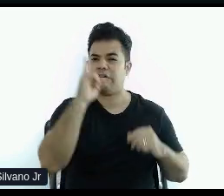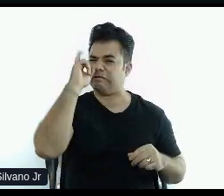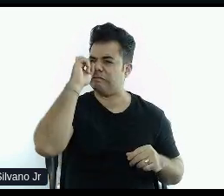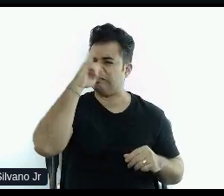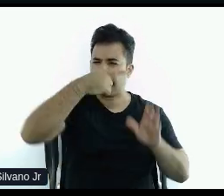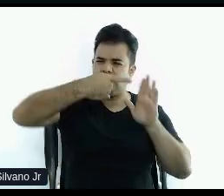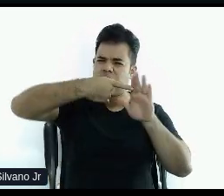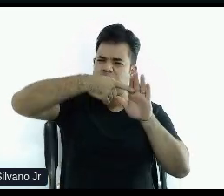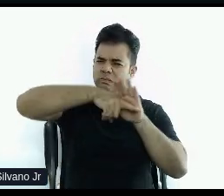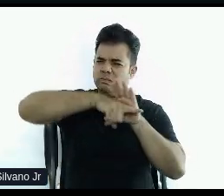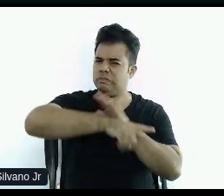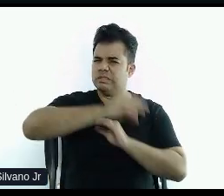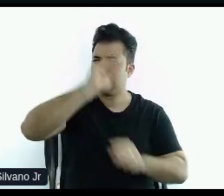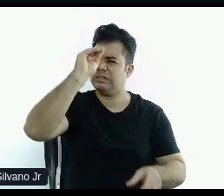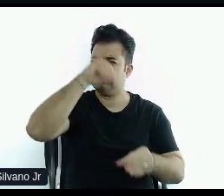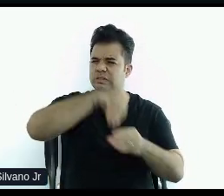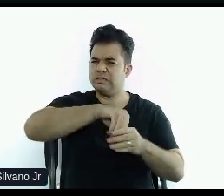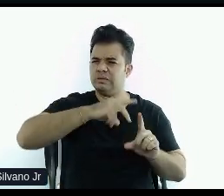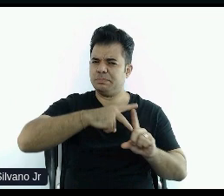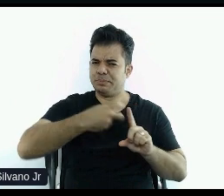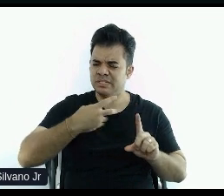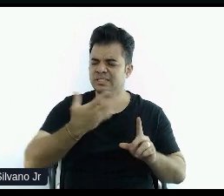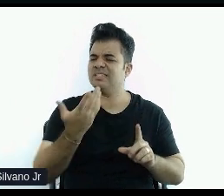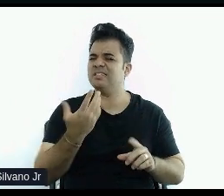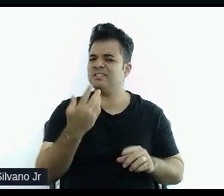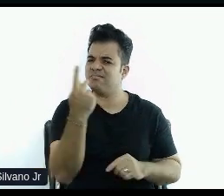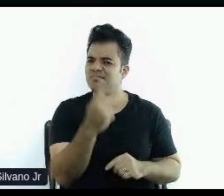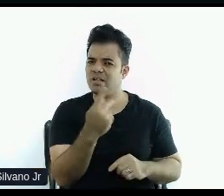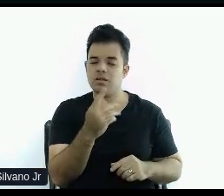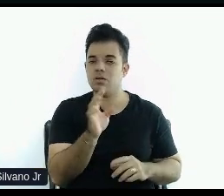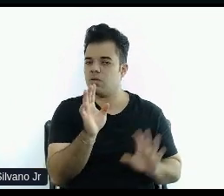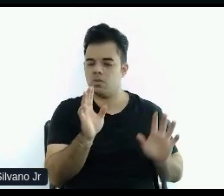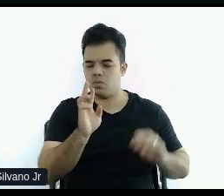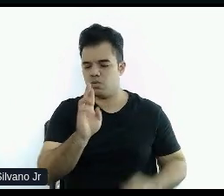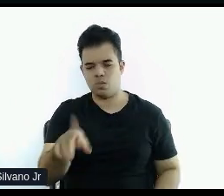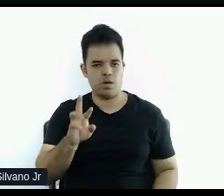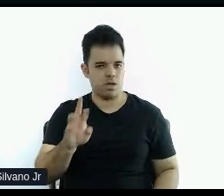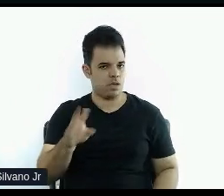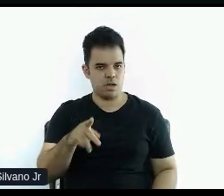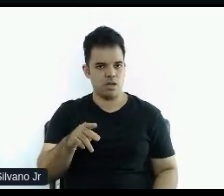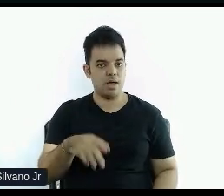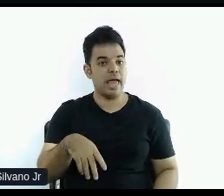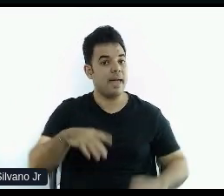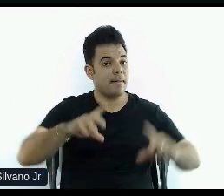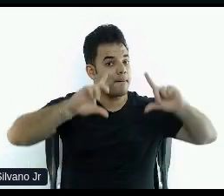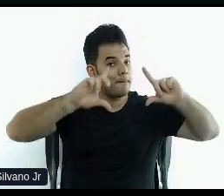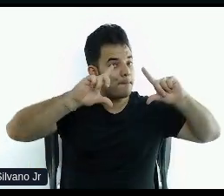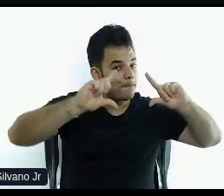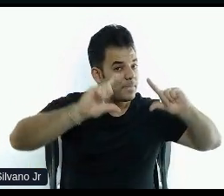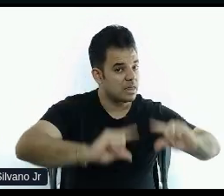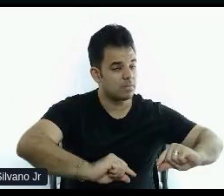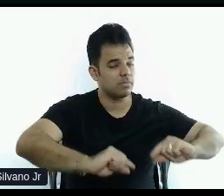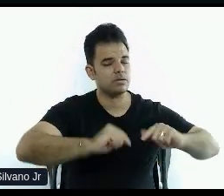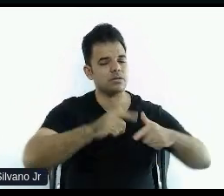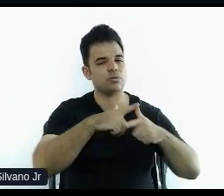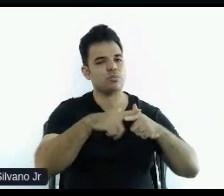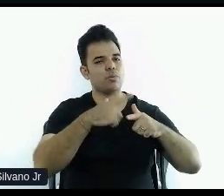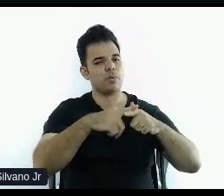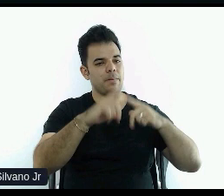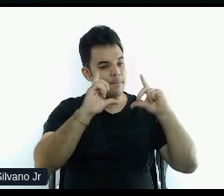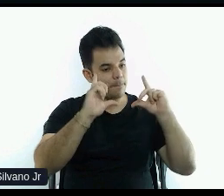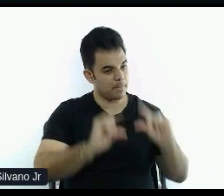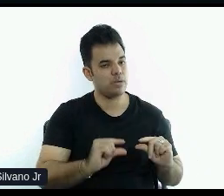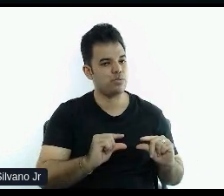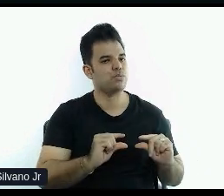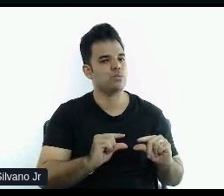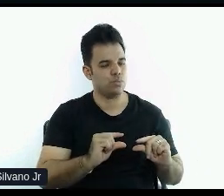à aplicação. Não é olhando para isso, é justamente minimizando esses problemas. Então, com base nisso, a gente fez